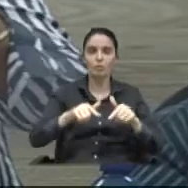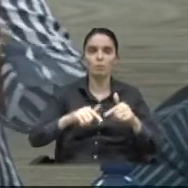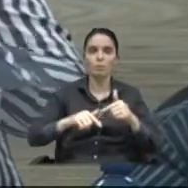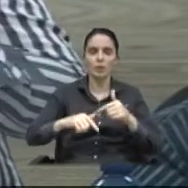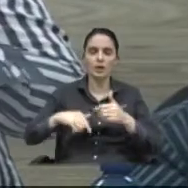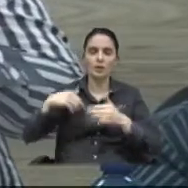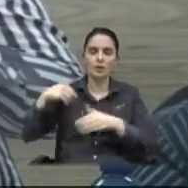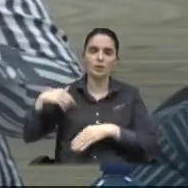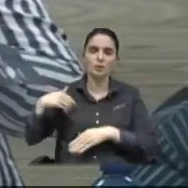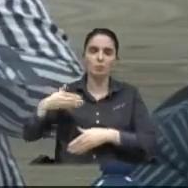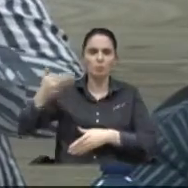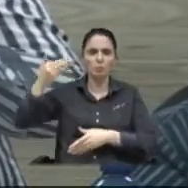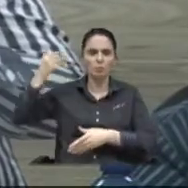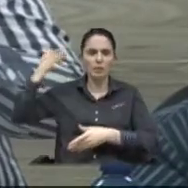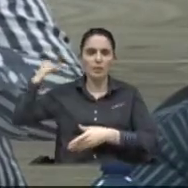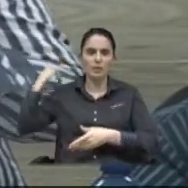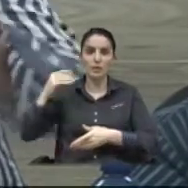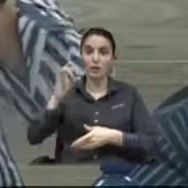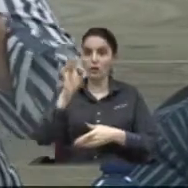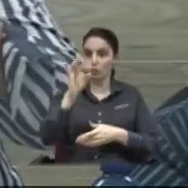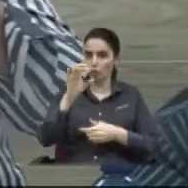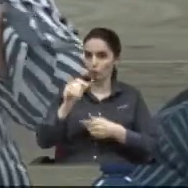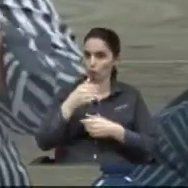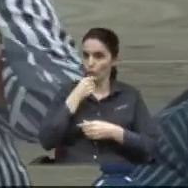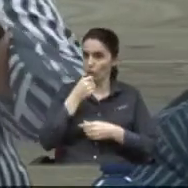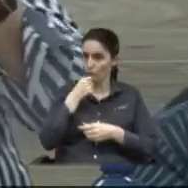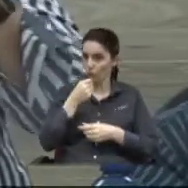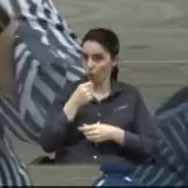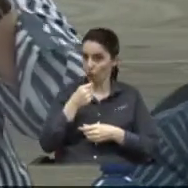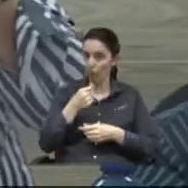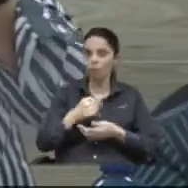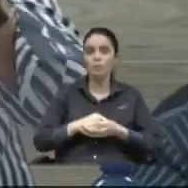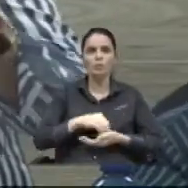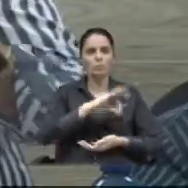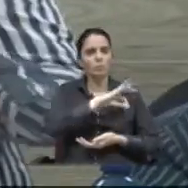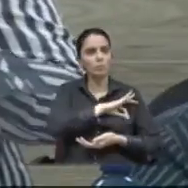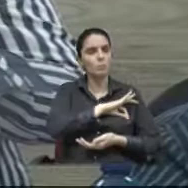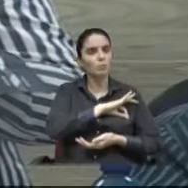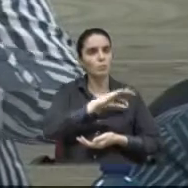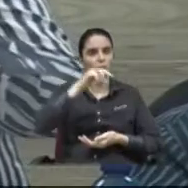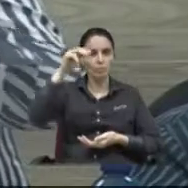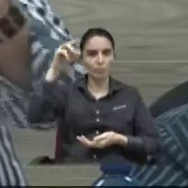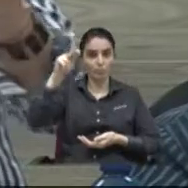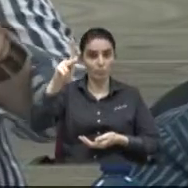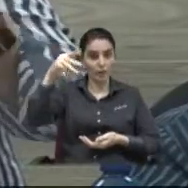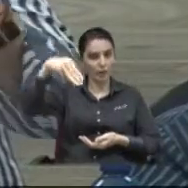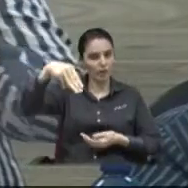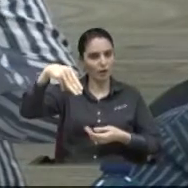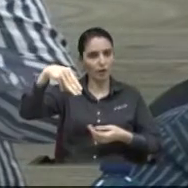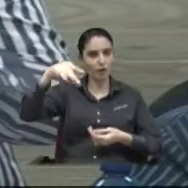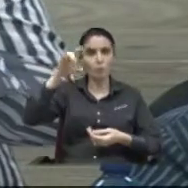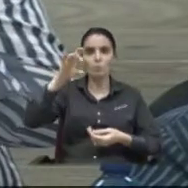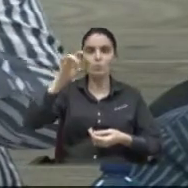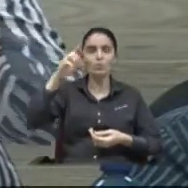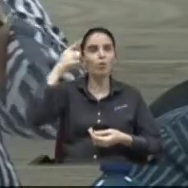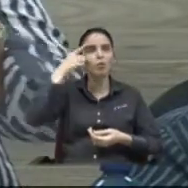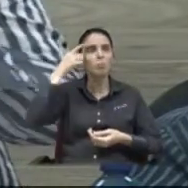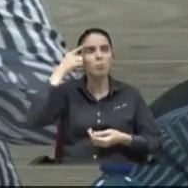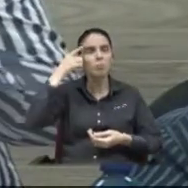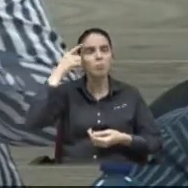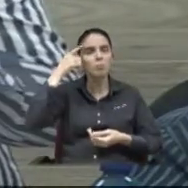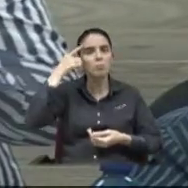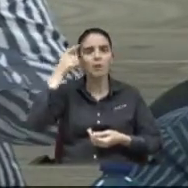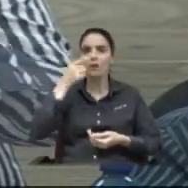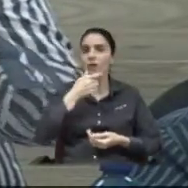só foi ocupado por homens né a gente fala polícia militar praticamente a gente só nessas pessoas que não conhece